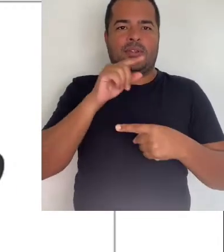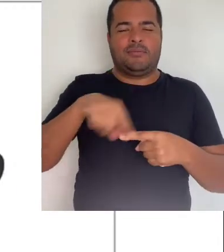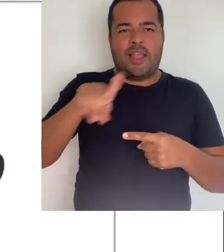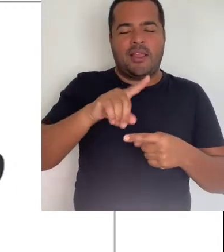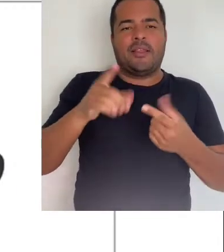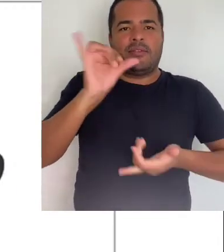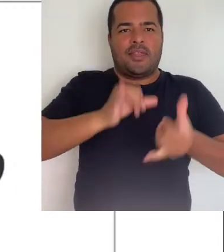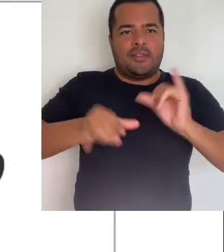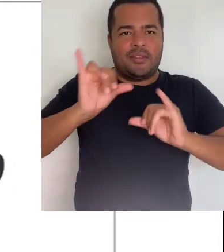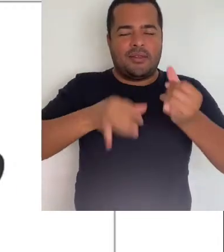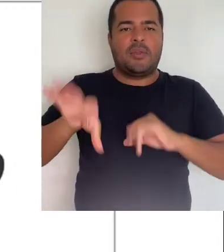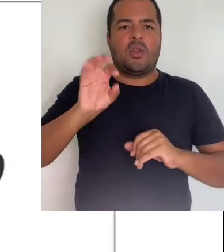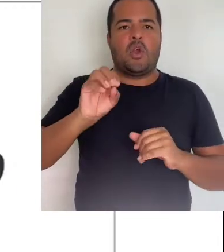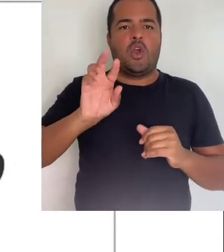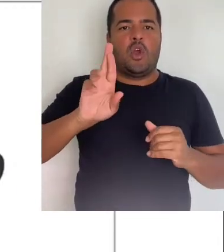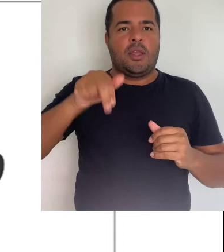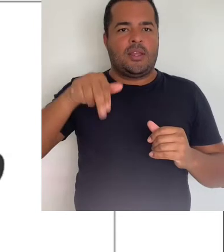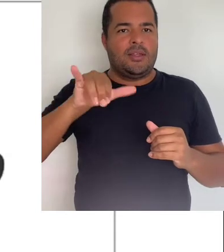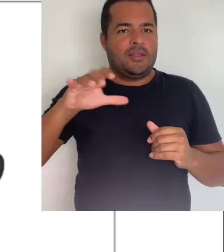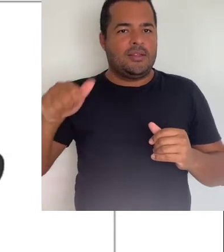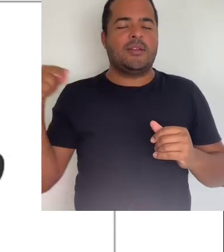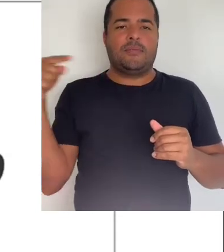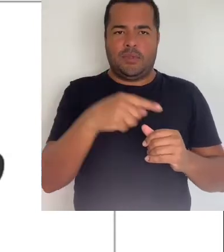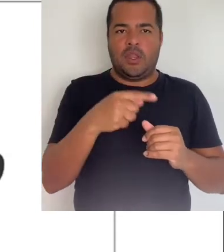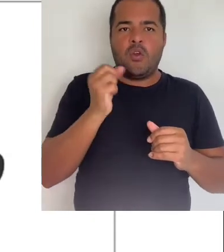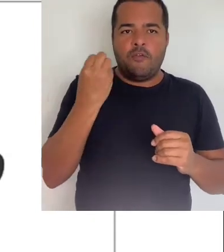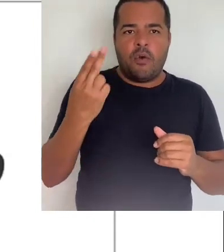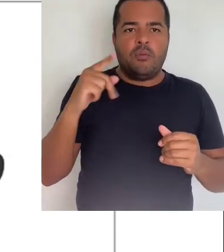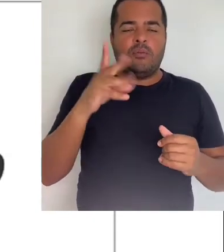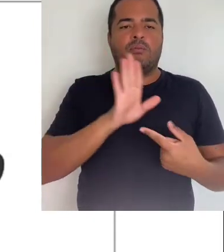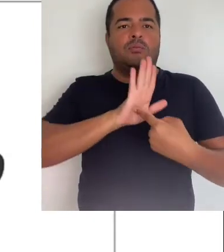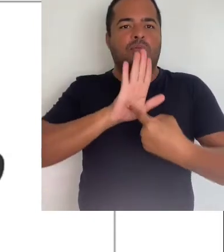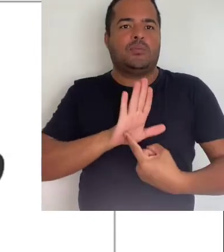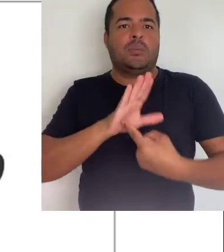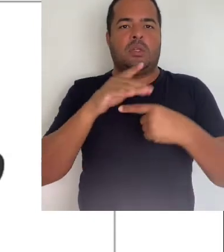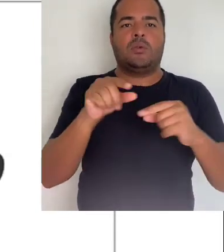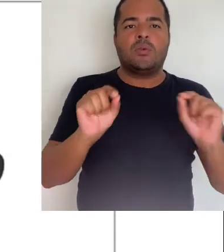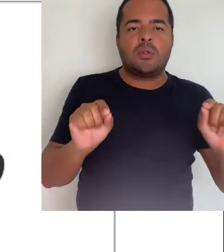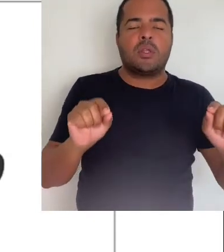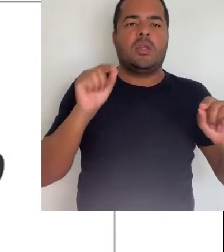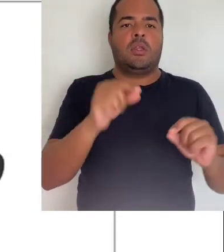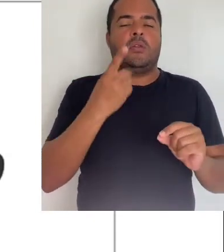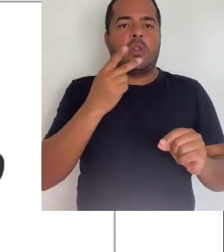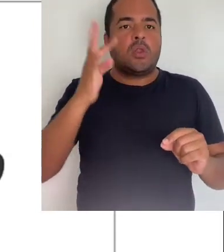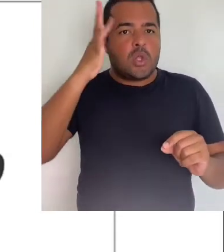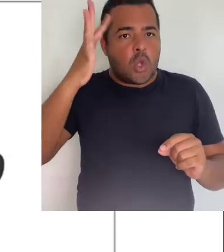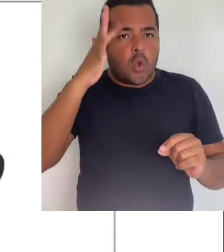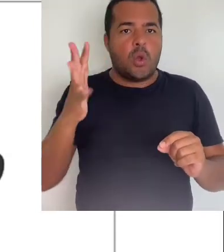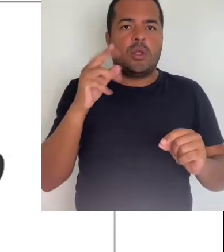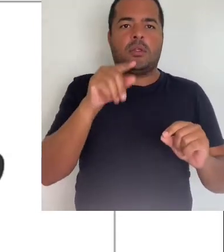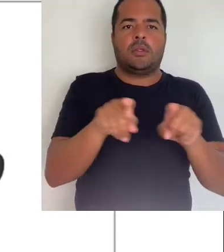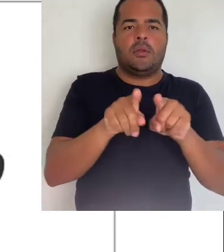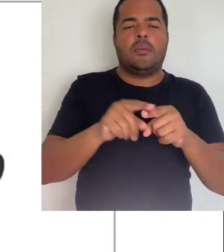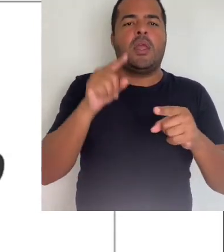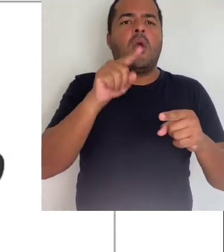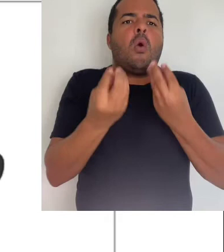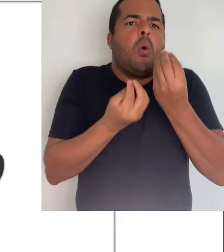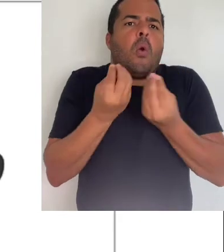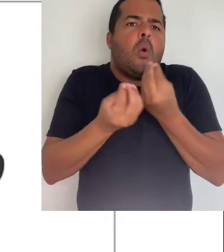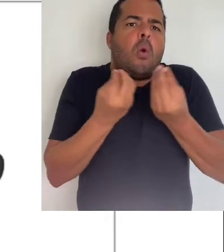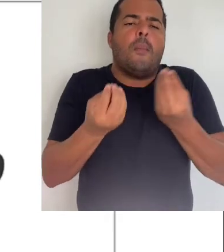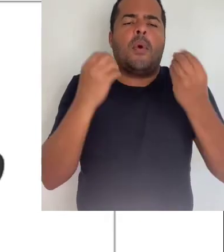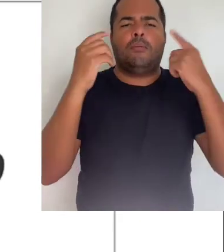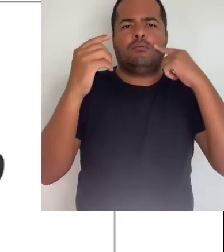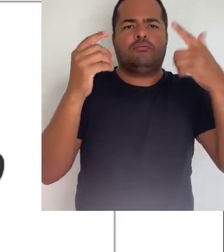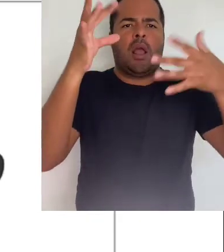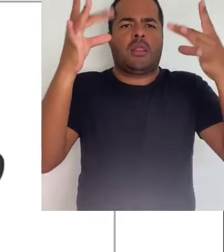voltadas às reações de eliminação na química orgânica, vou discutir um pouquinho com vocês a respeito das questões